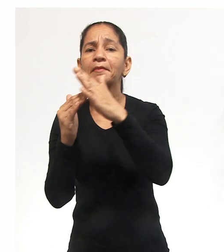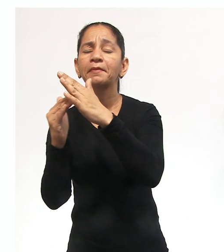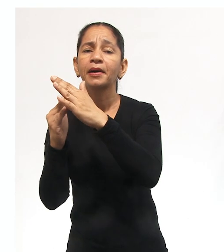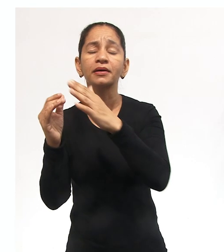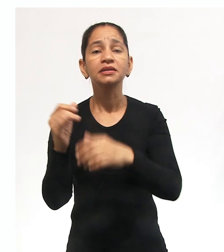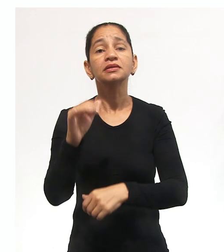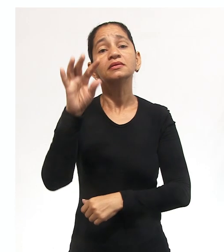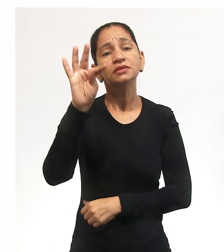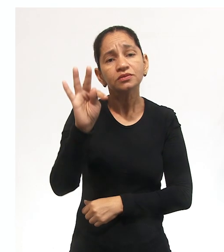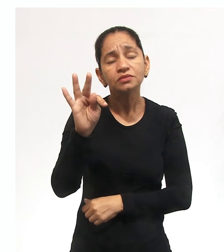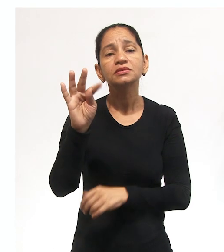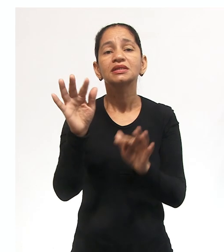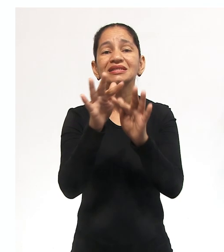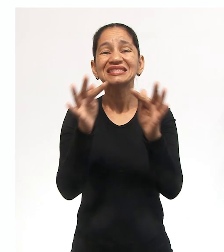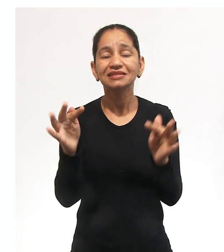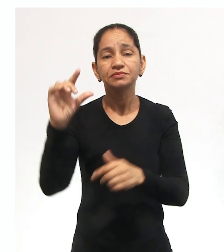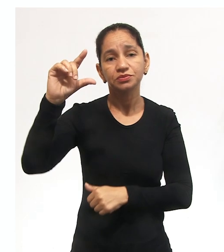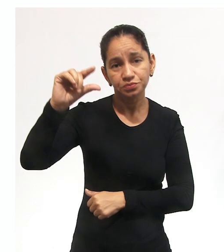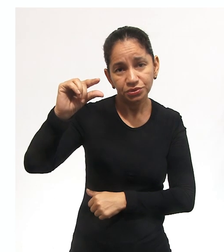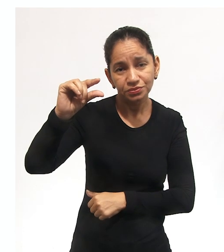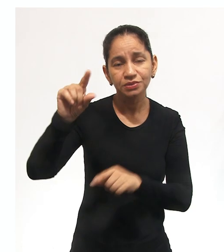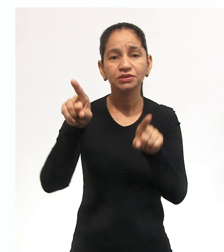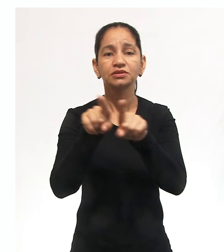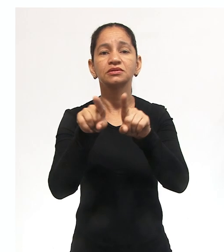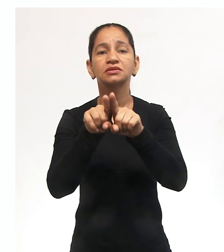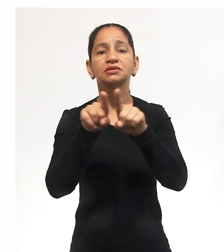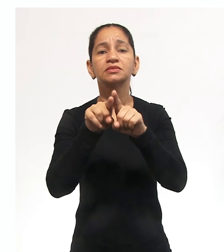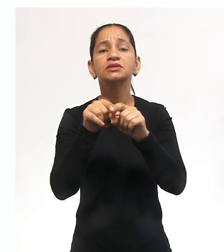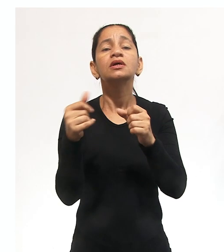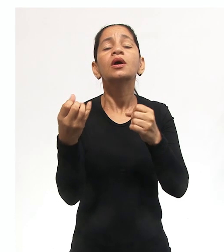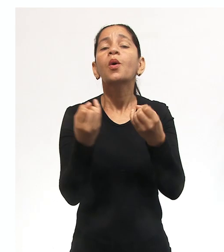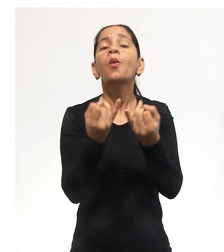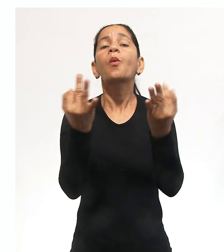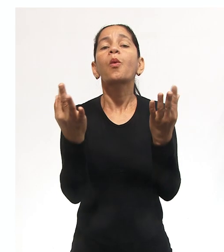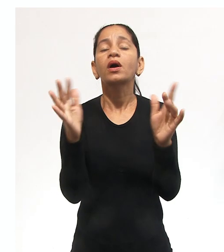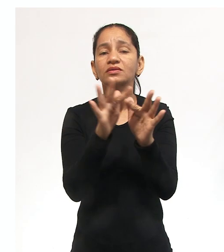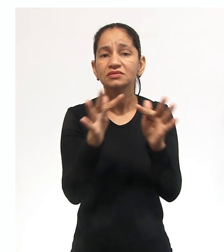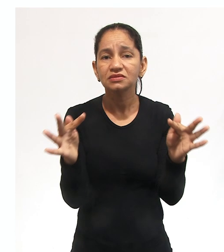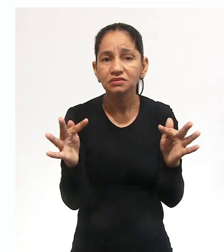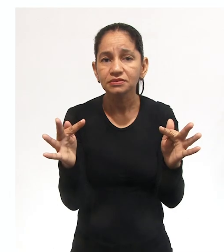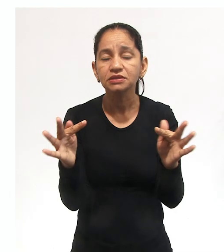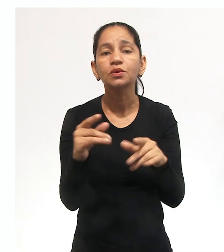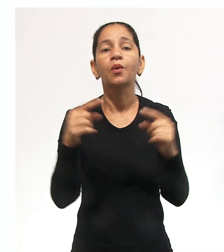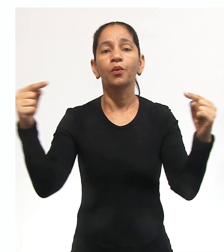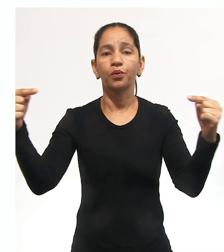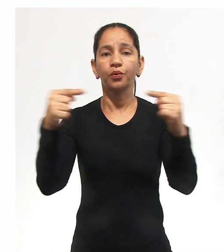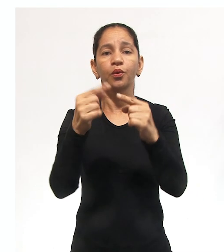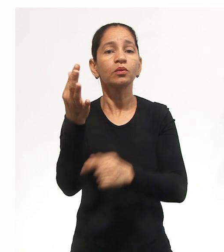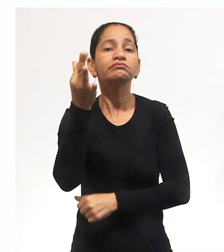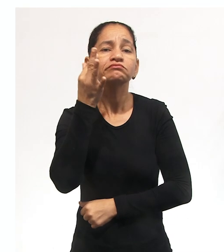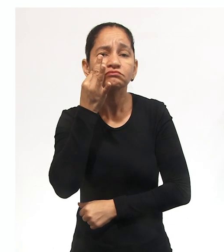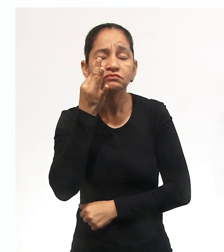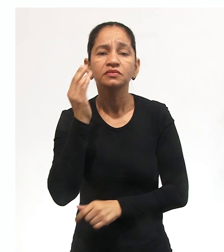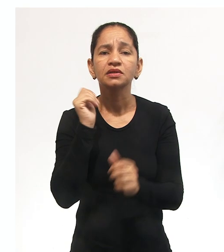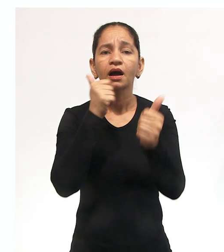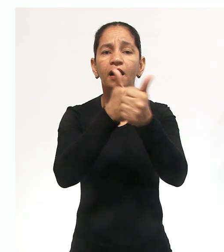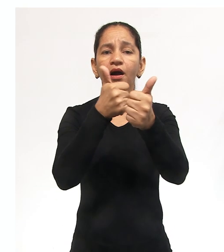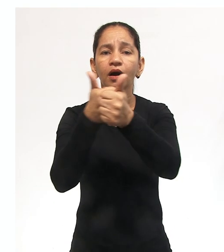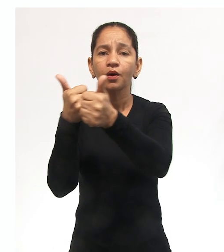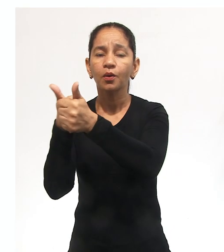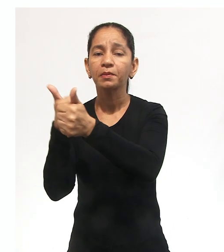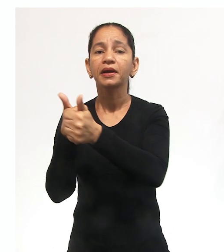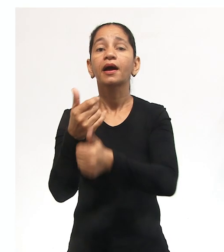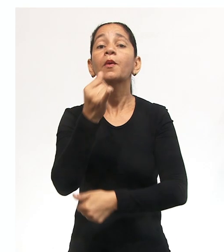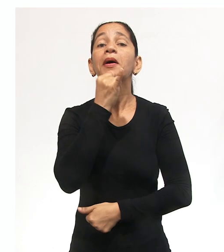capitalização, e o T, que é o número de períodos de base, né? Vamos conseguir verificar melhor essa situação